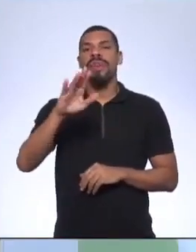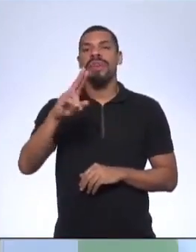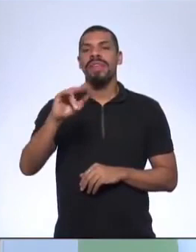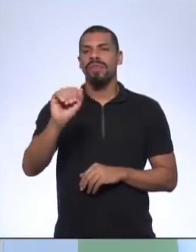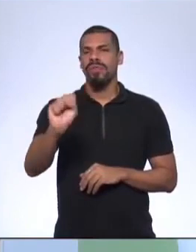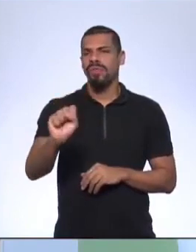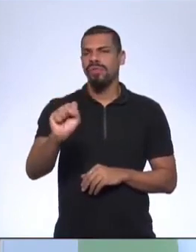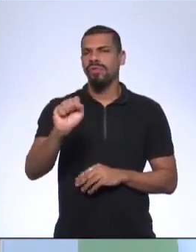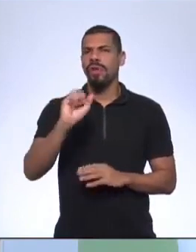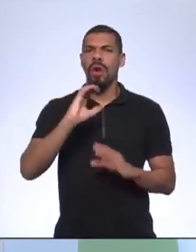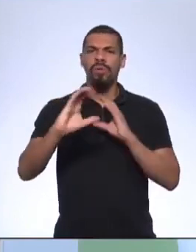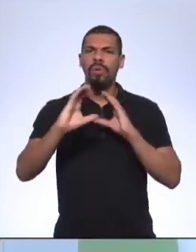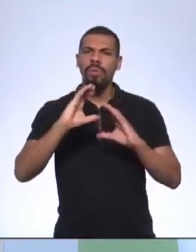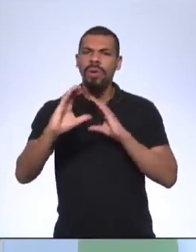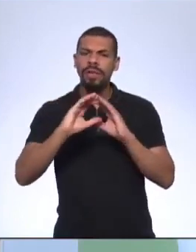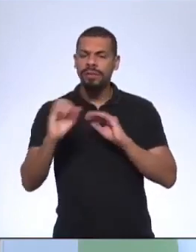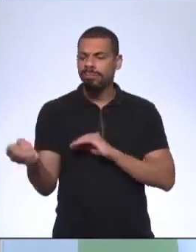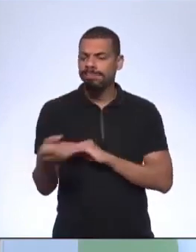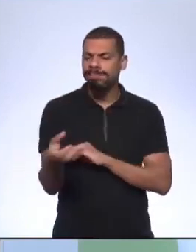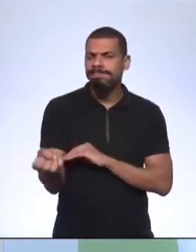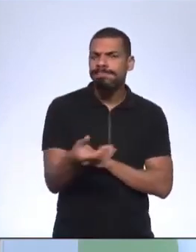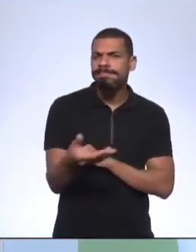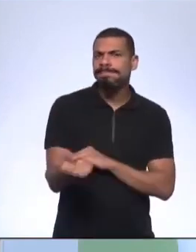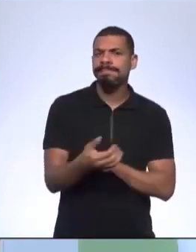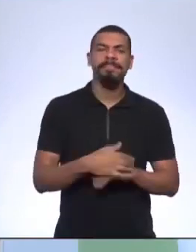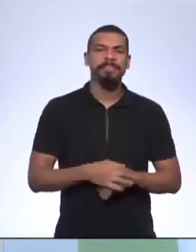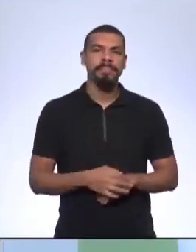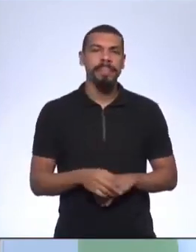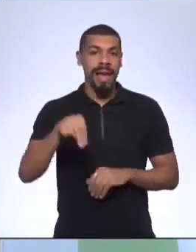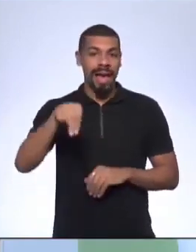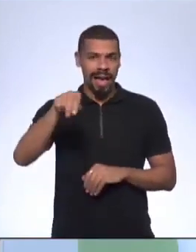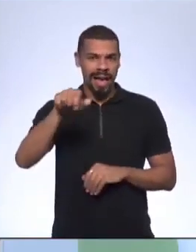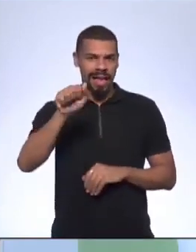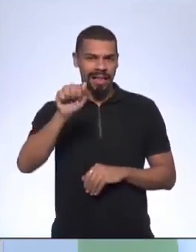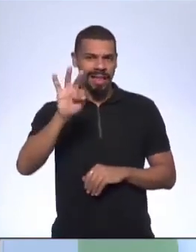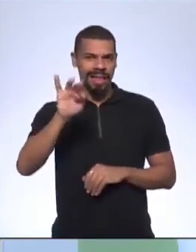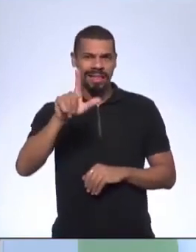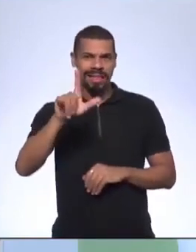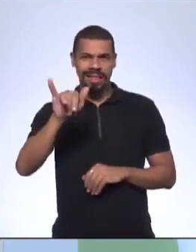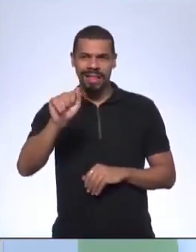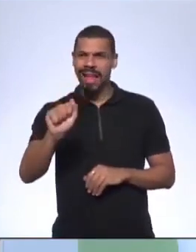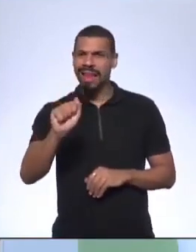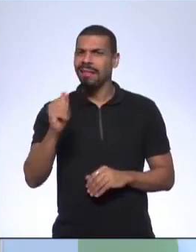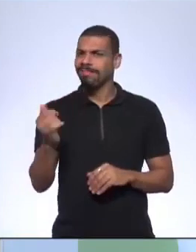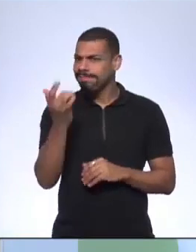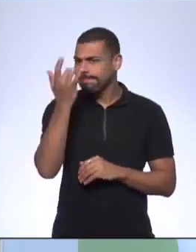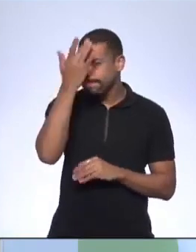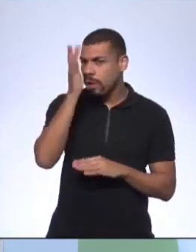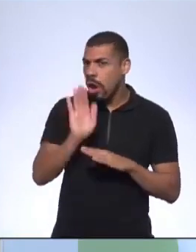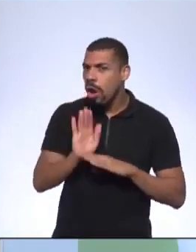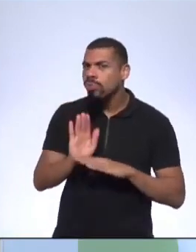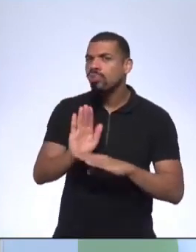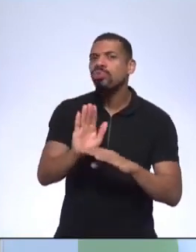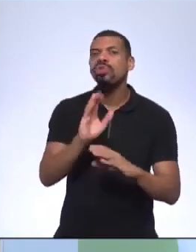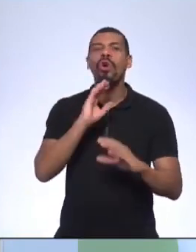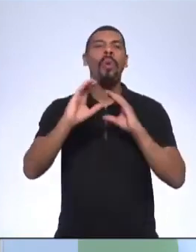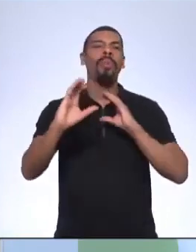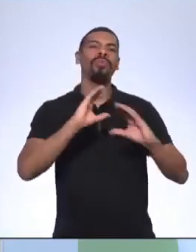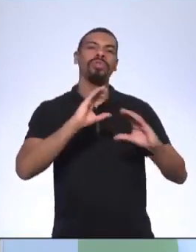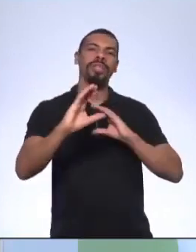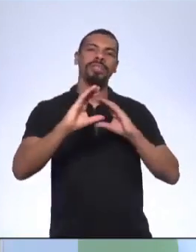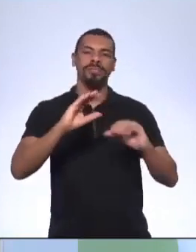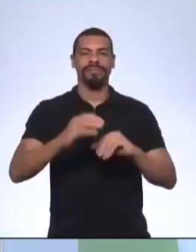facilitam a comunicação. Tá? A Natália também falou, facilitam a comunicação. O Cauã falou